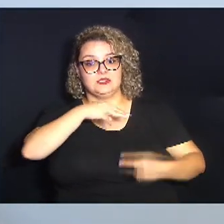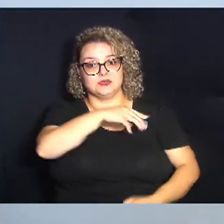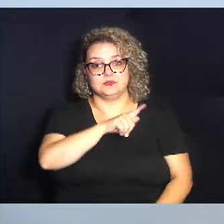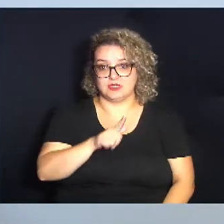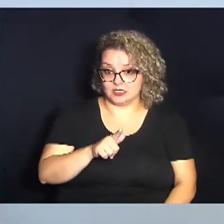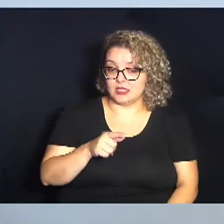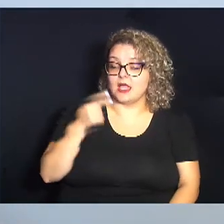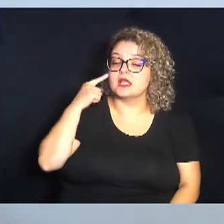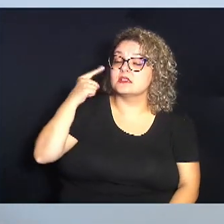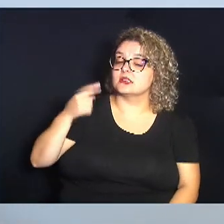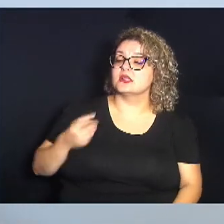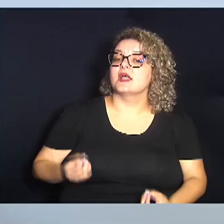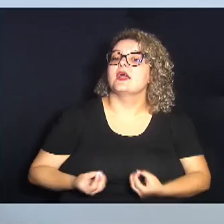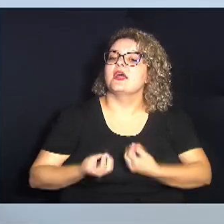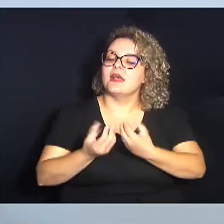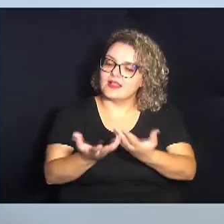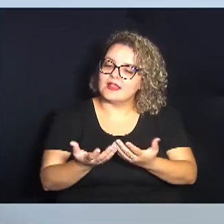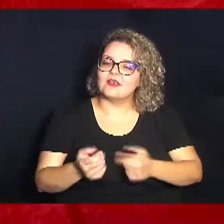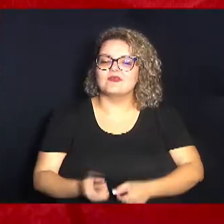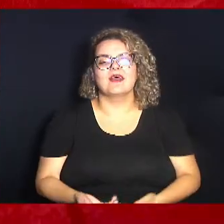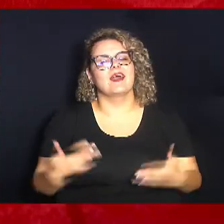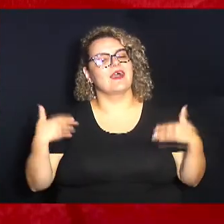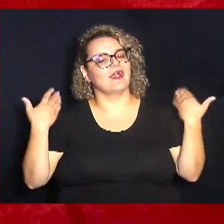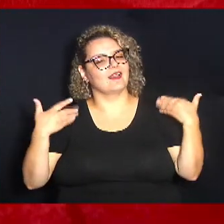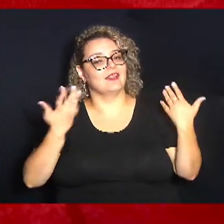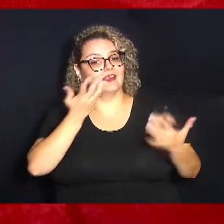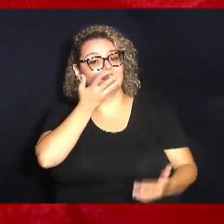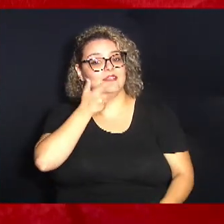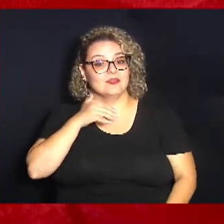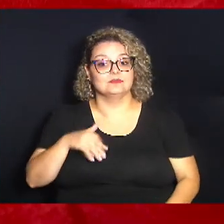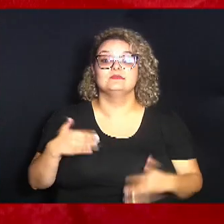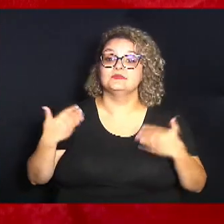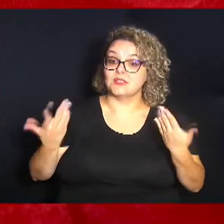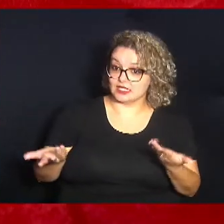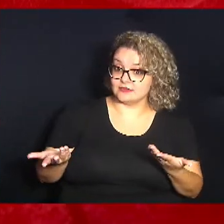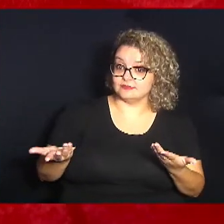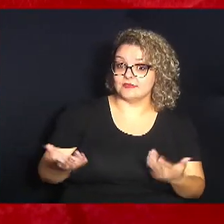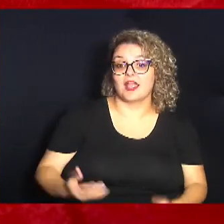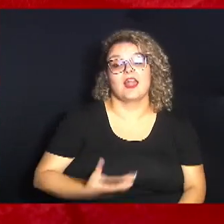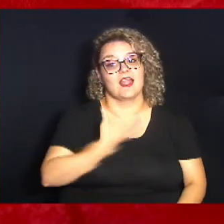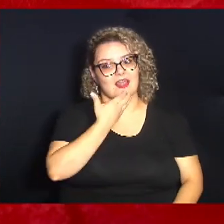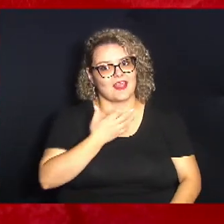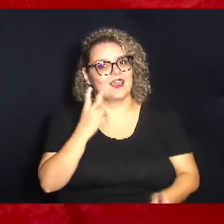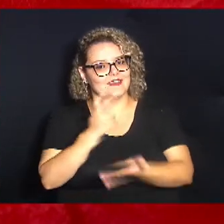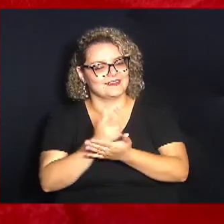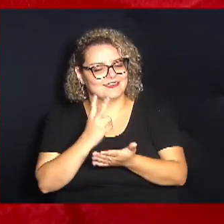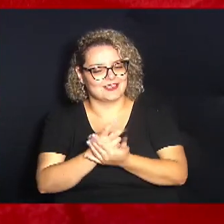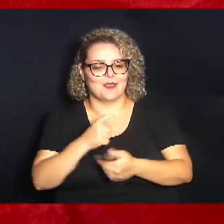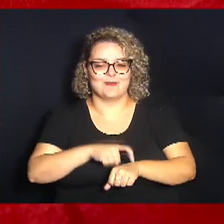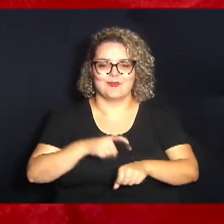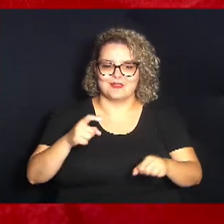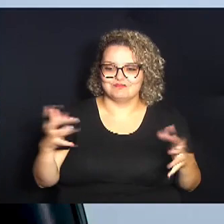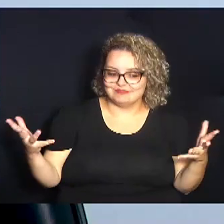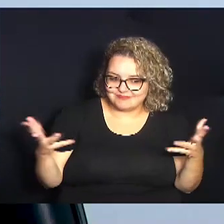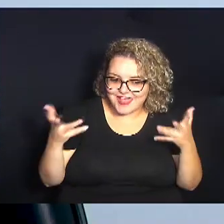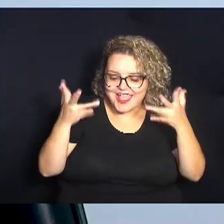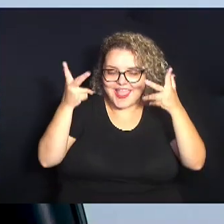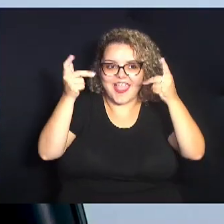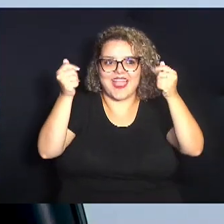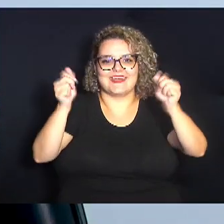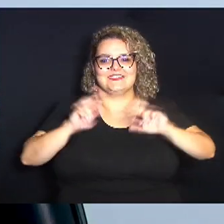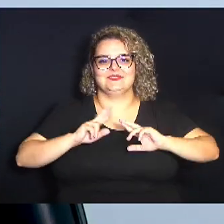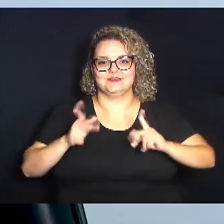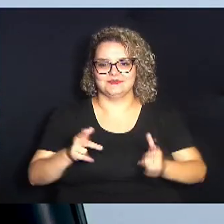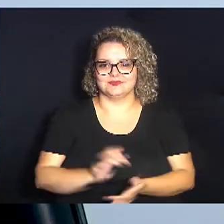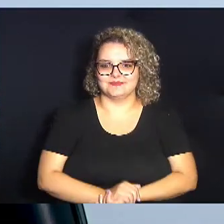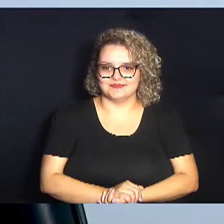é levar um pouco de alegria para a criançada. Pois é, afinal, Natal é sempre uma época com uma magia diferente. Esse